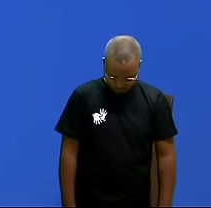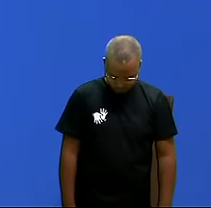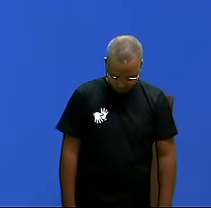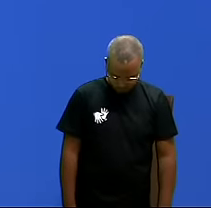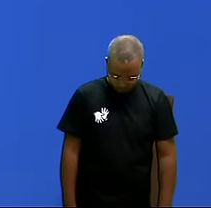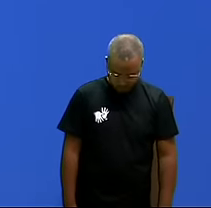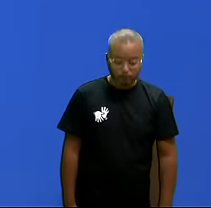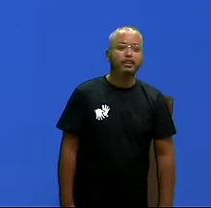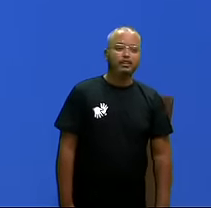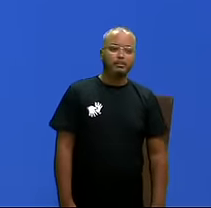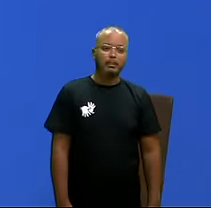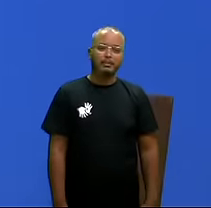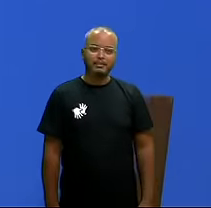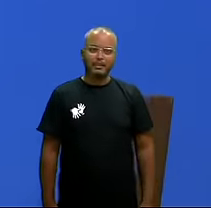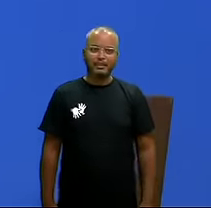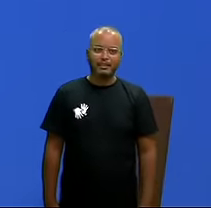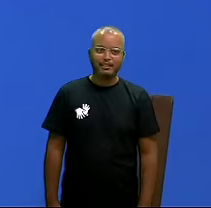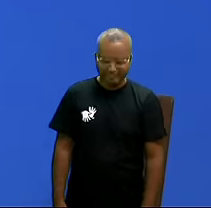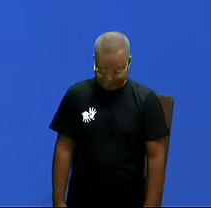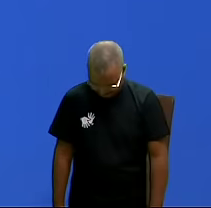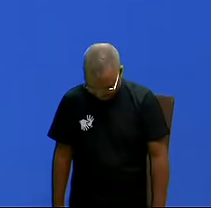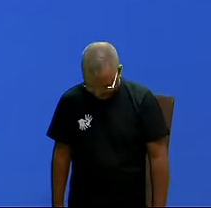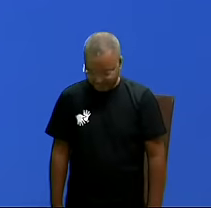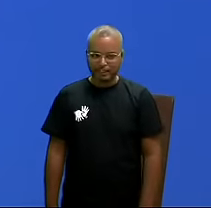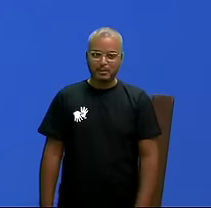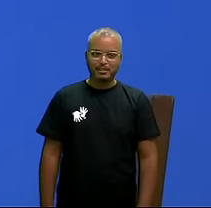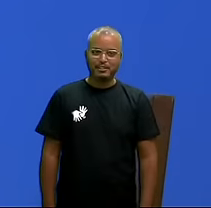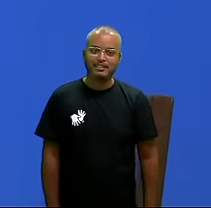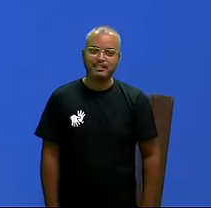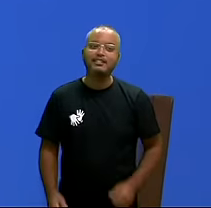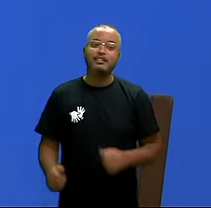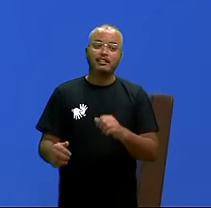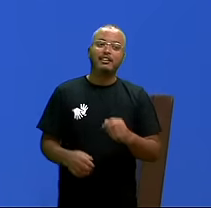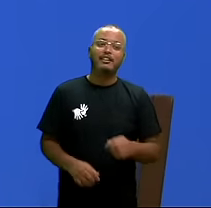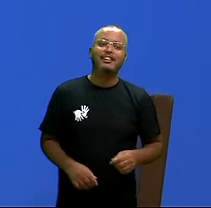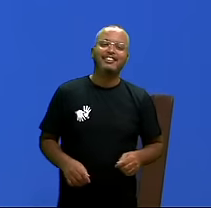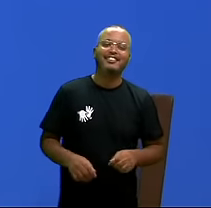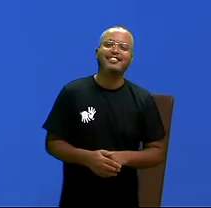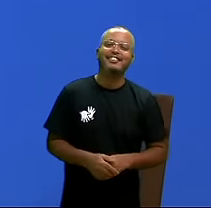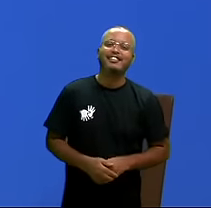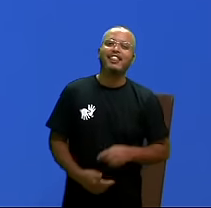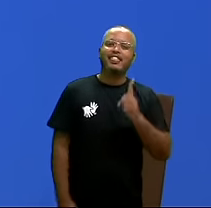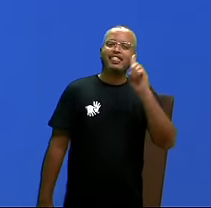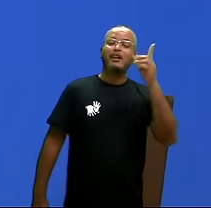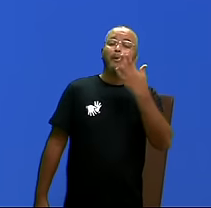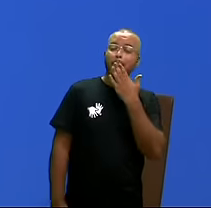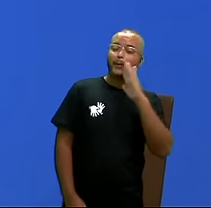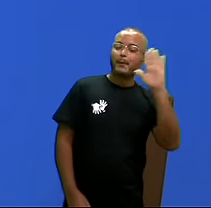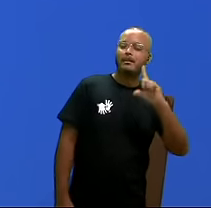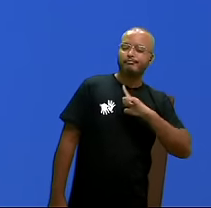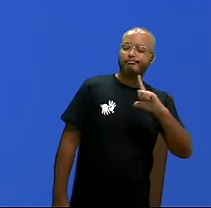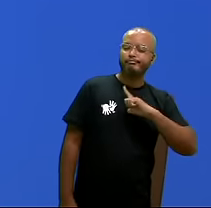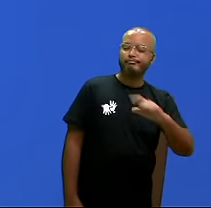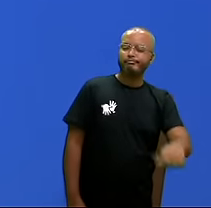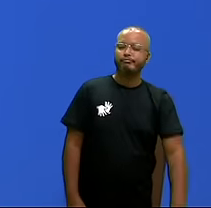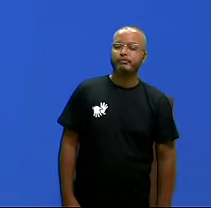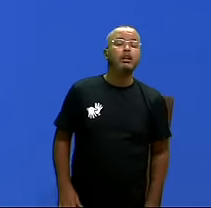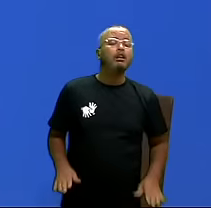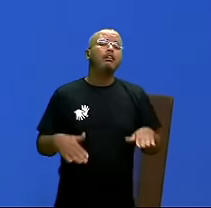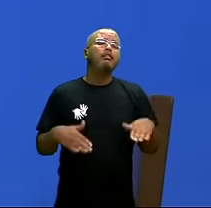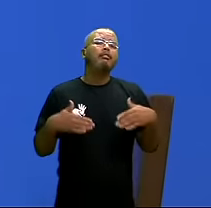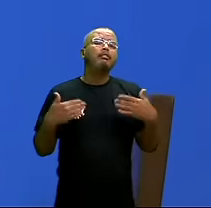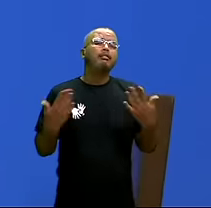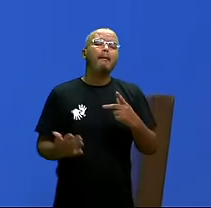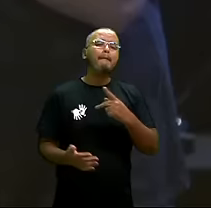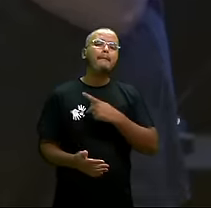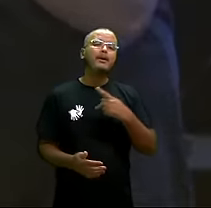Deus mostra a realidade. Deus dá direção e Deus faz uma promessa. Deus sempre faz assim. Então, pastor, como é que é o negócio,